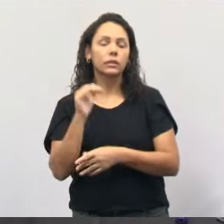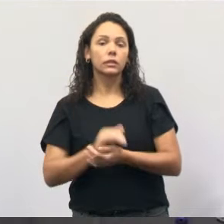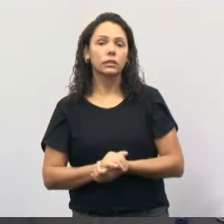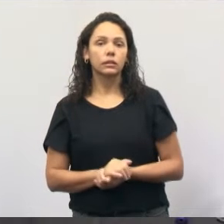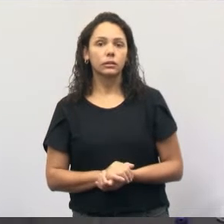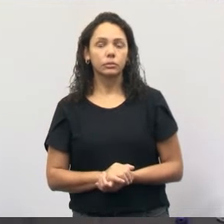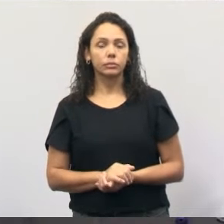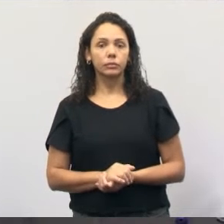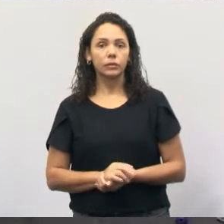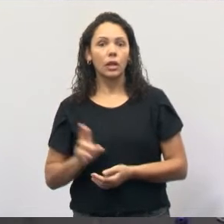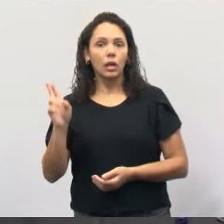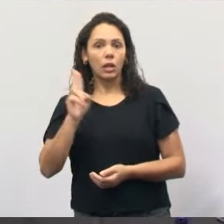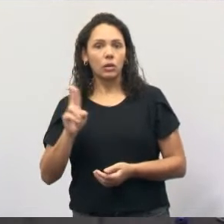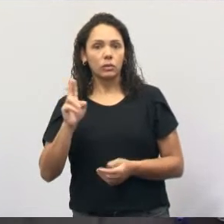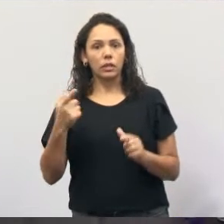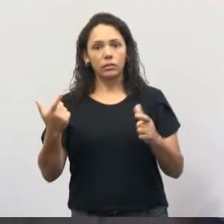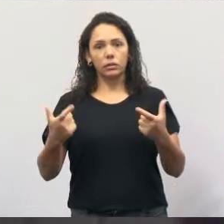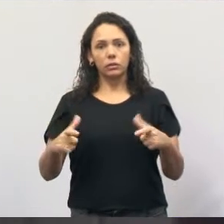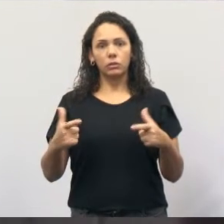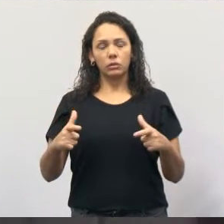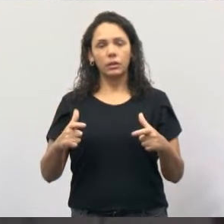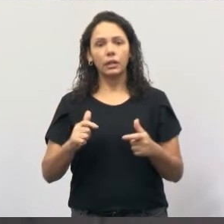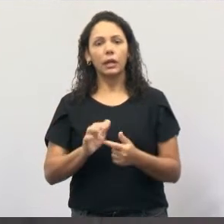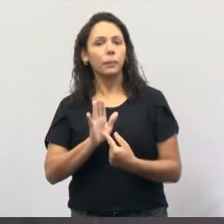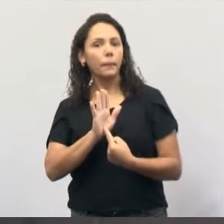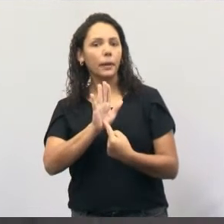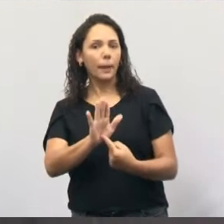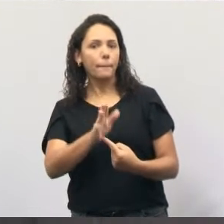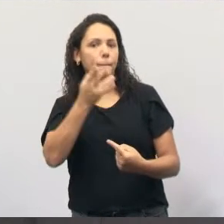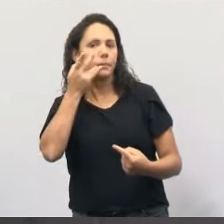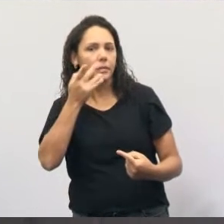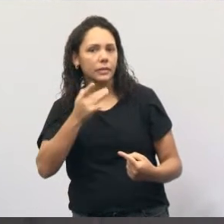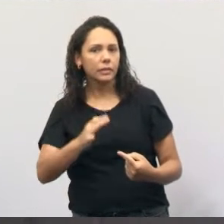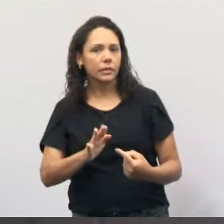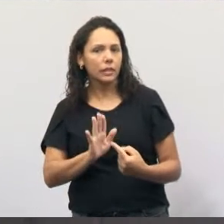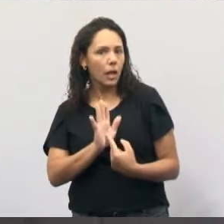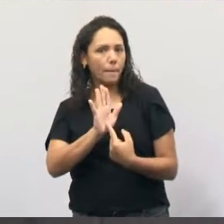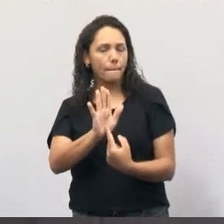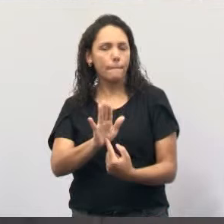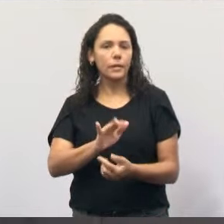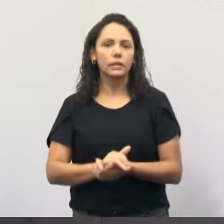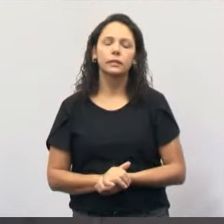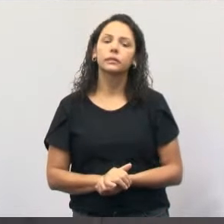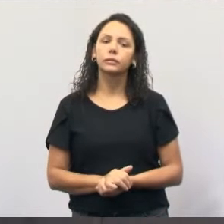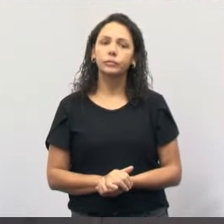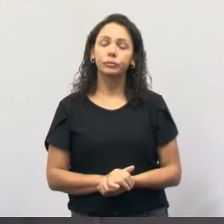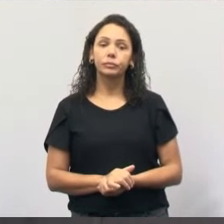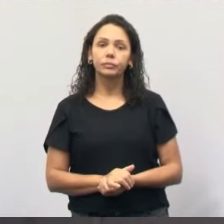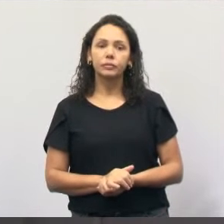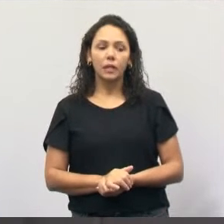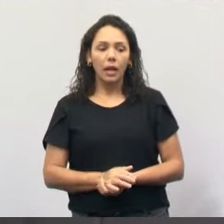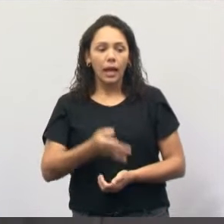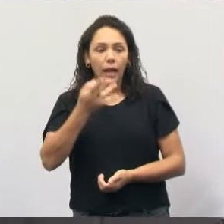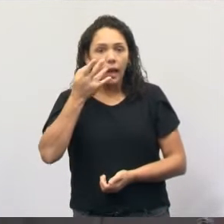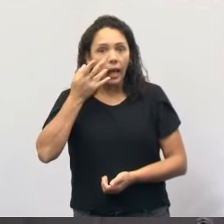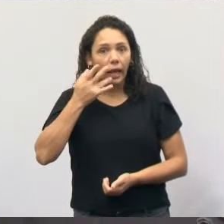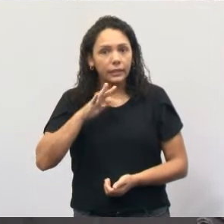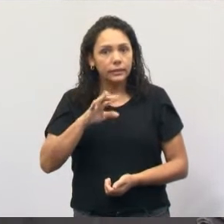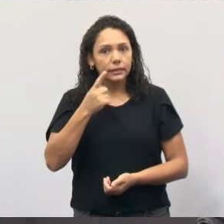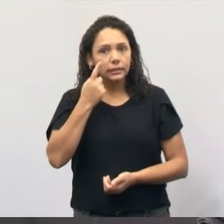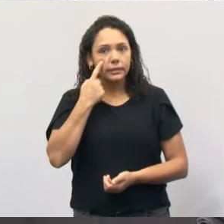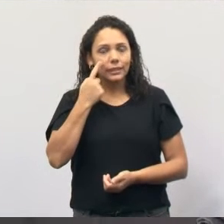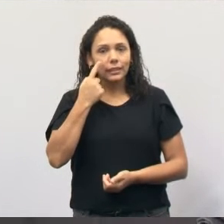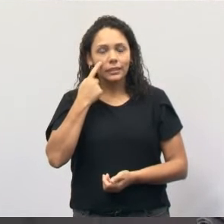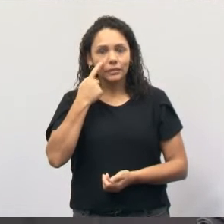deles, né, eles utilizavam os espaços, e a contrapartida eles faziam a apresentação das crianças. Quão maravilhado essas crianças ficavam,